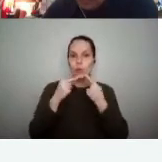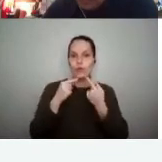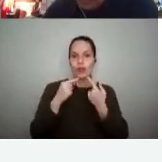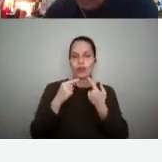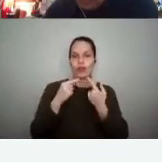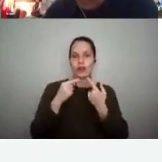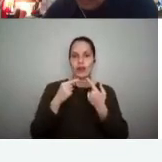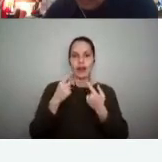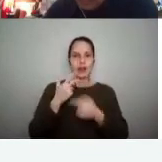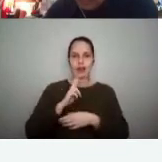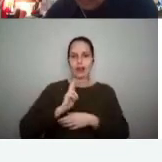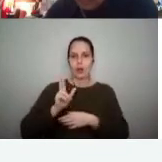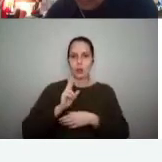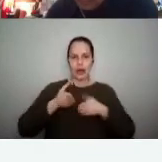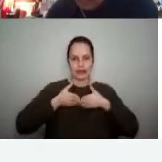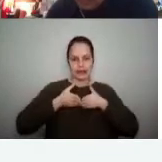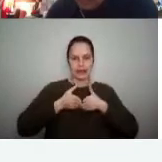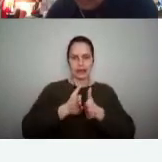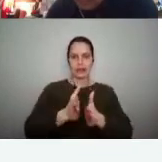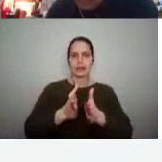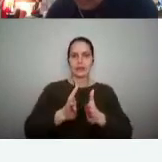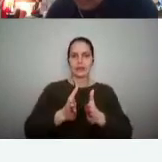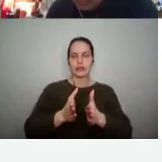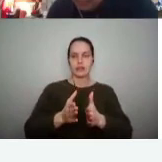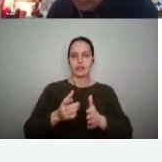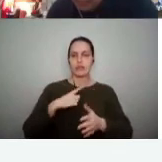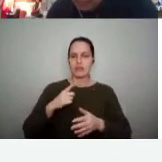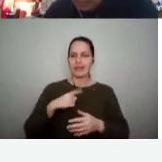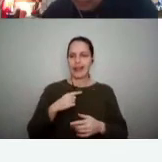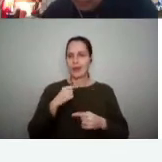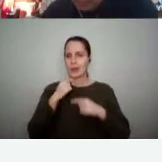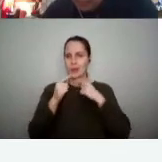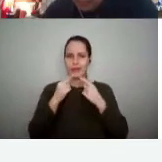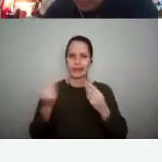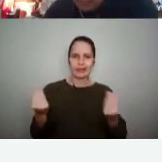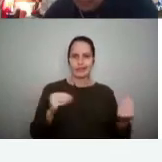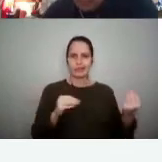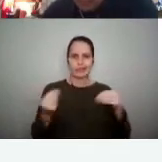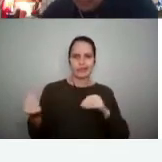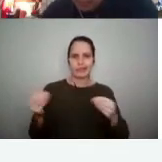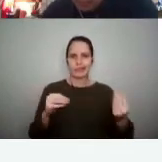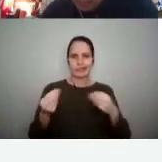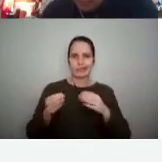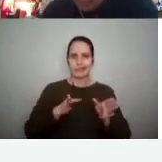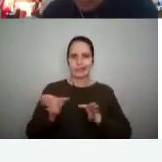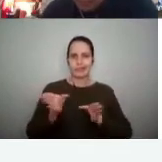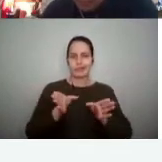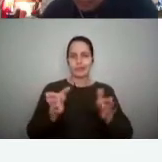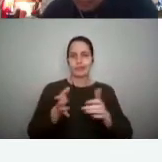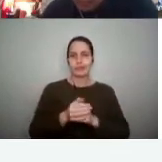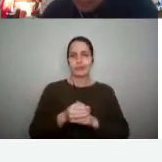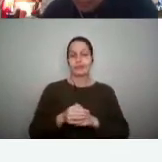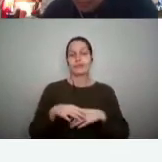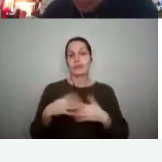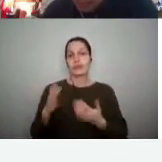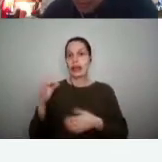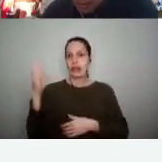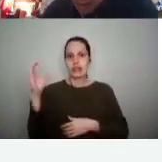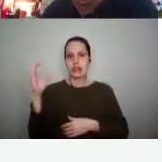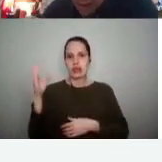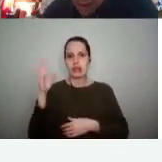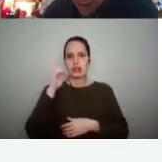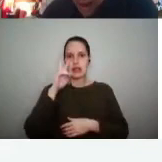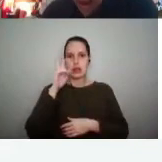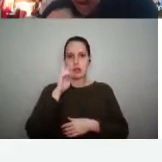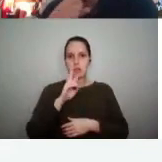né? E como a ciência moderna só apostava na resposta definitiva, no certo ou no errado, ela